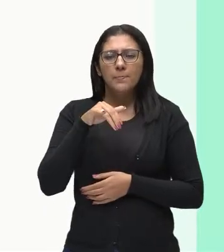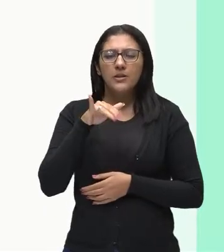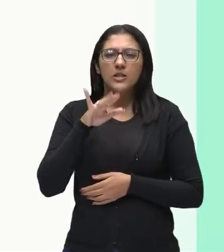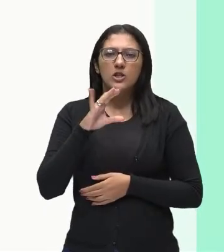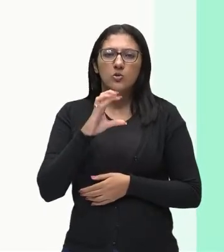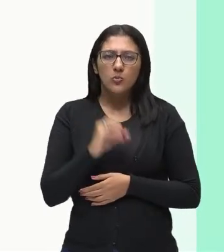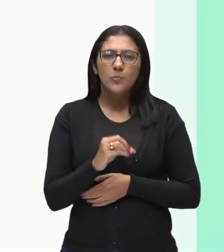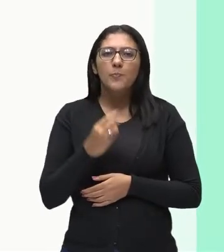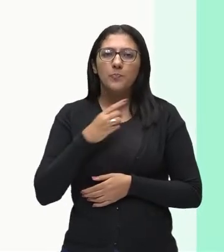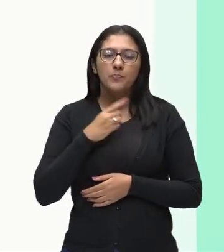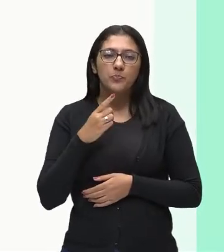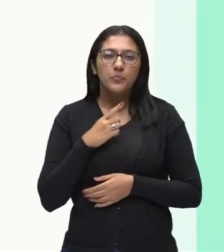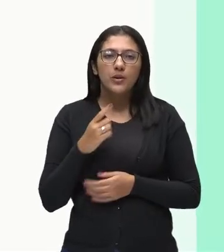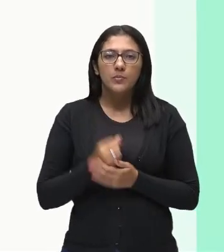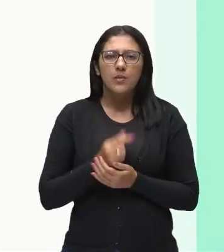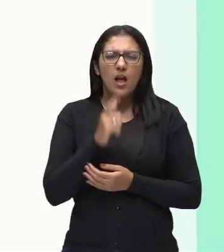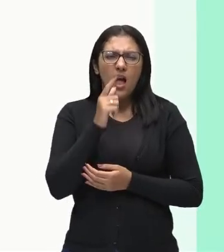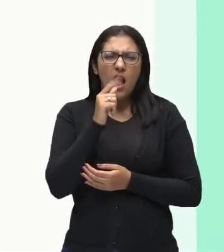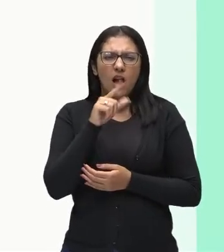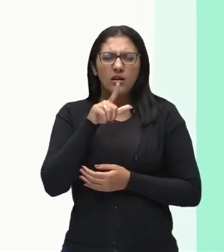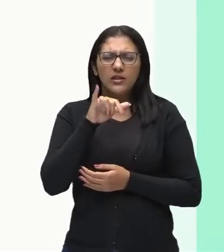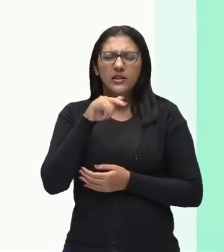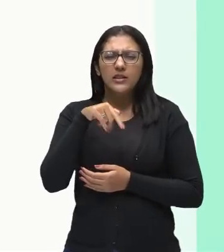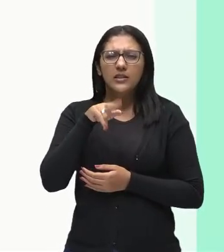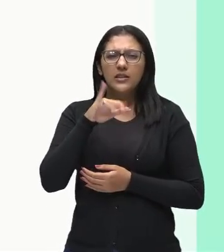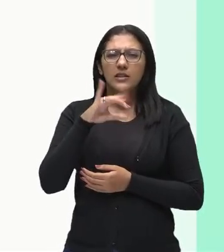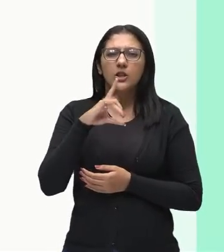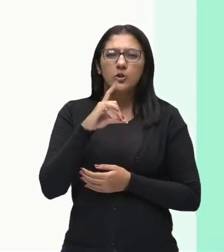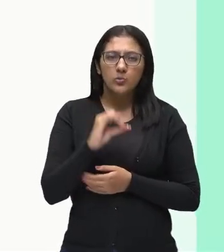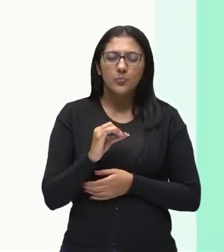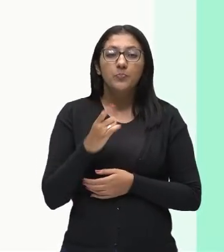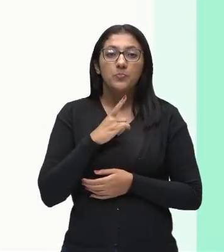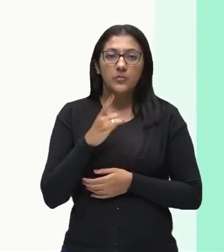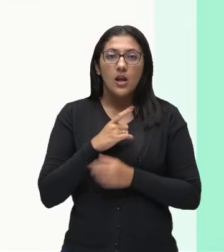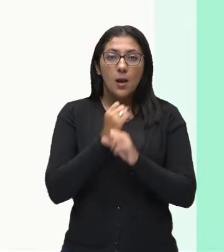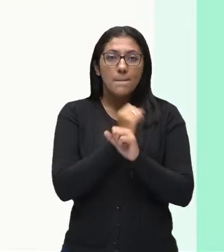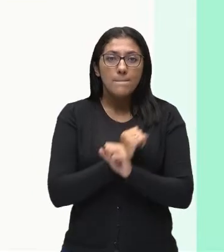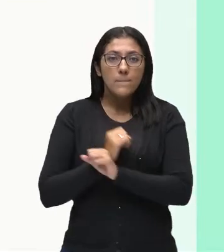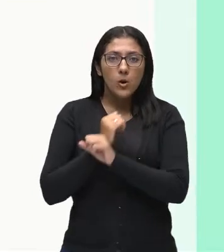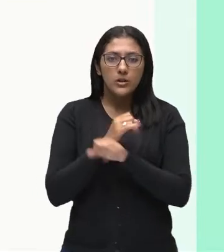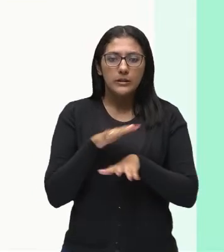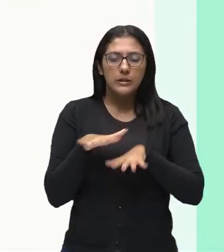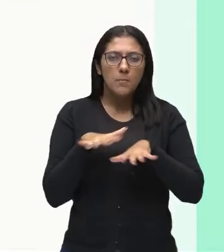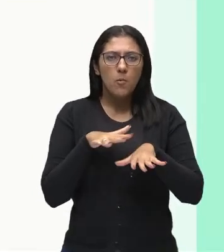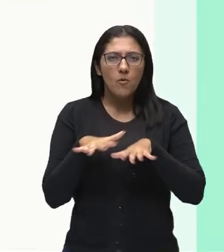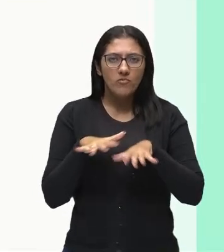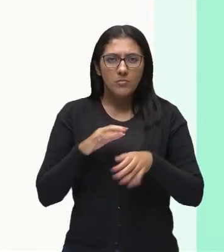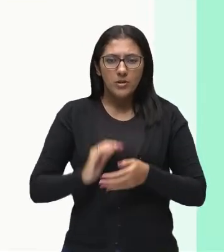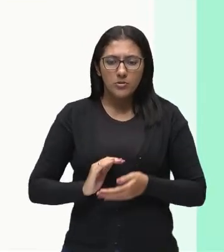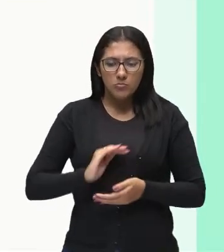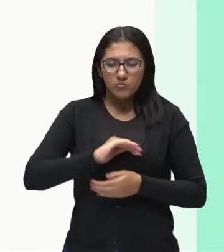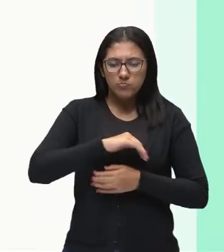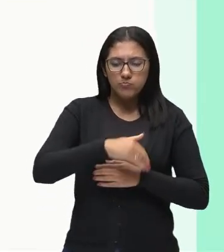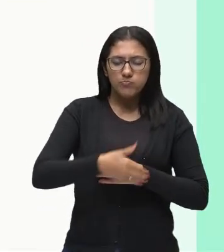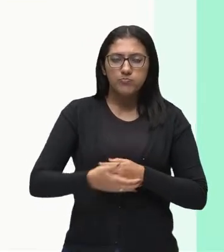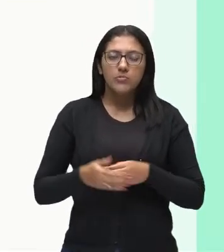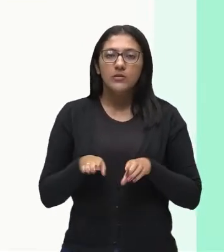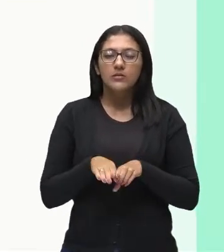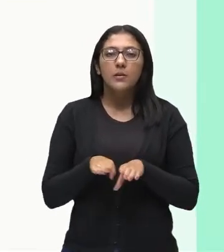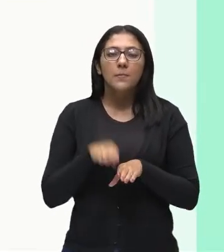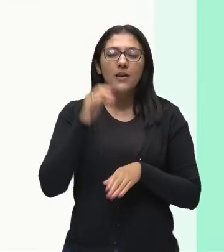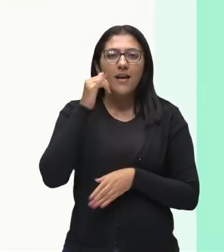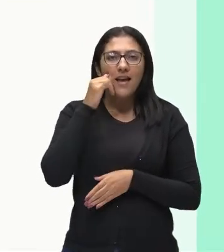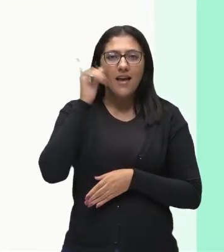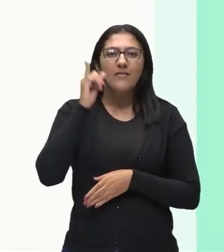amniótica, contém o líquido amniótico que, além de proteger contra choques mecânicos, evita o ressecamento do